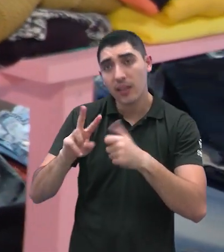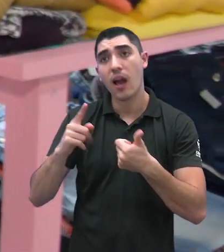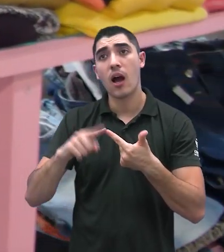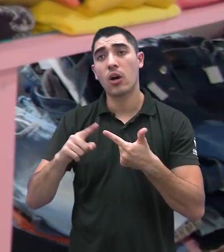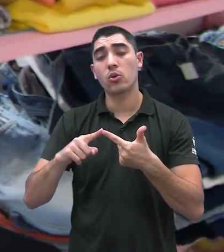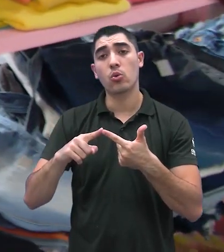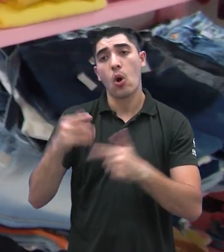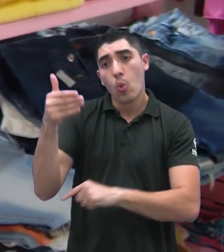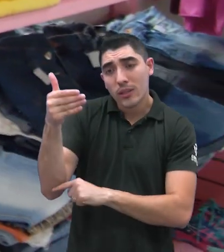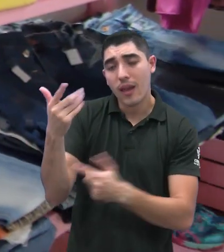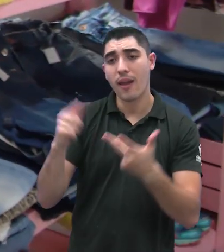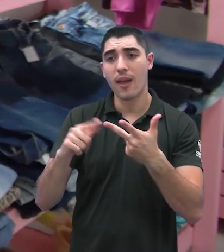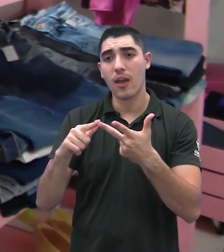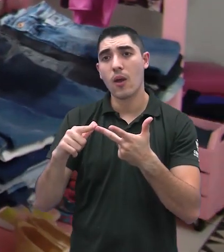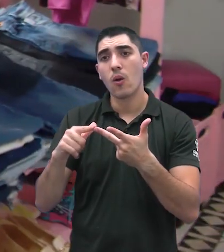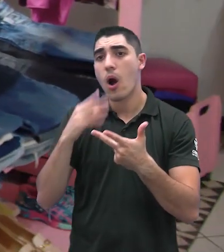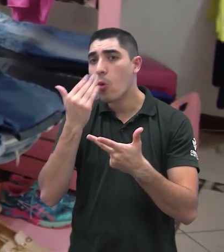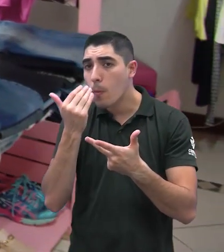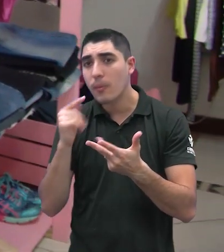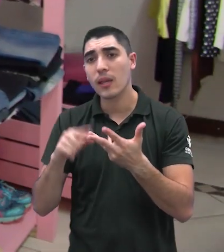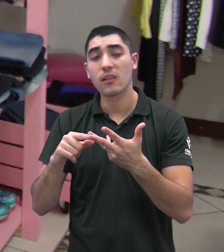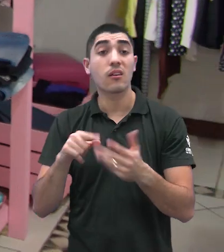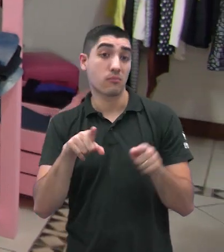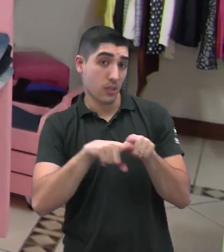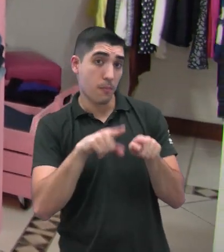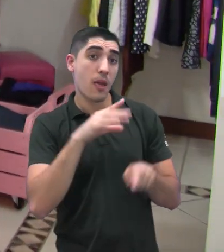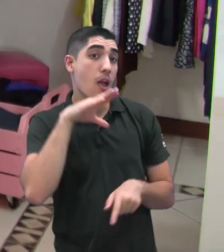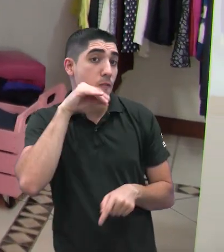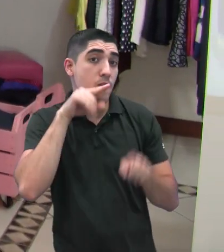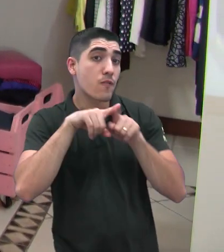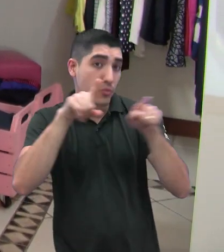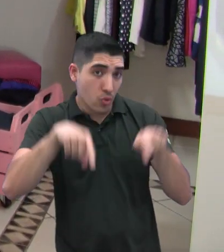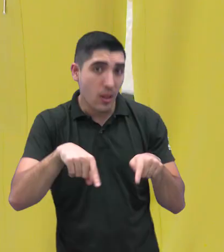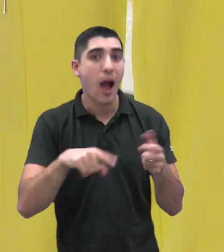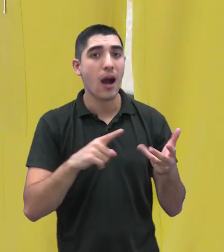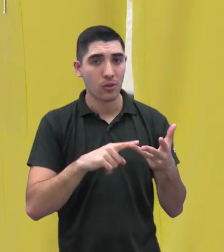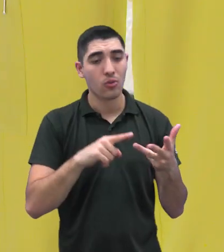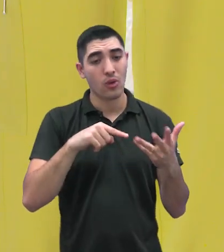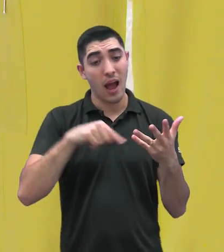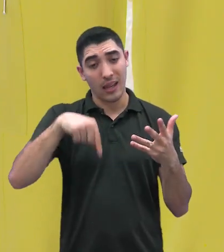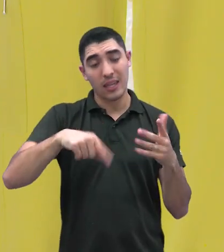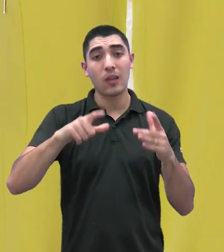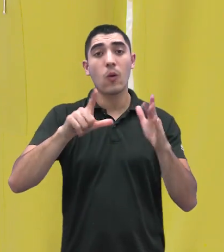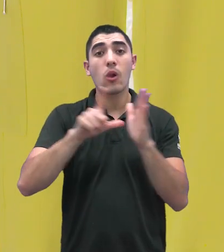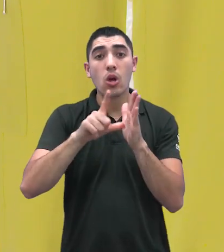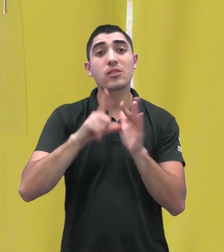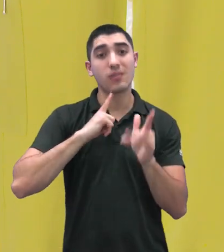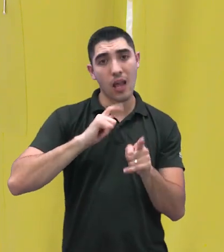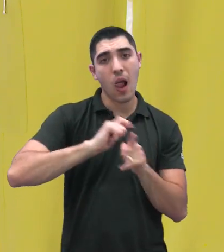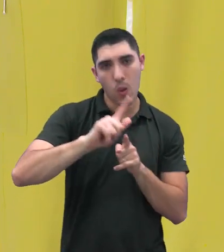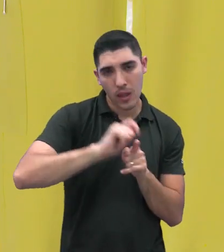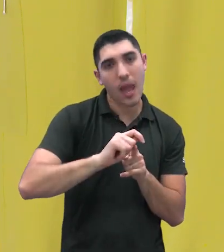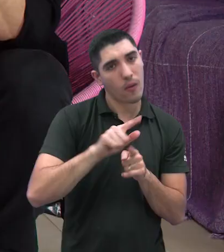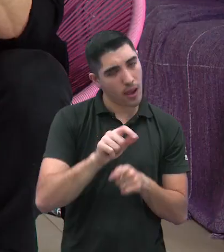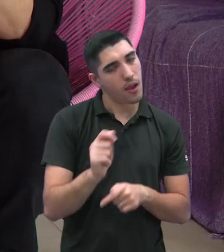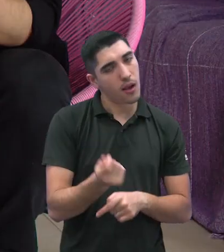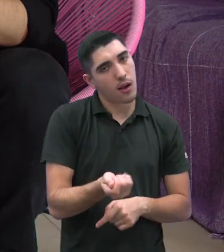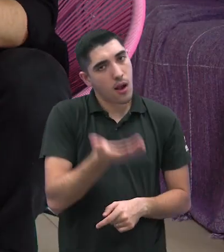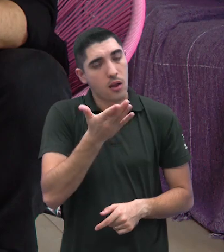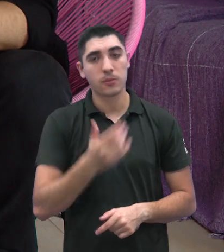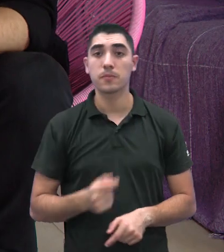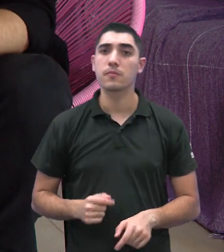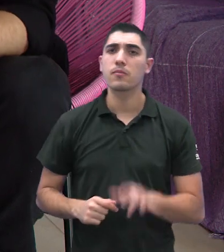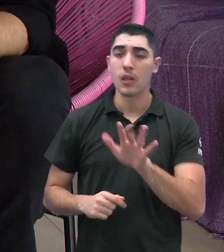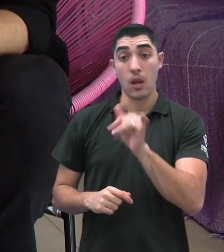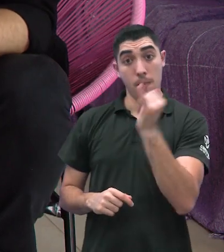com alimentação. Com funcionários para o Bazar, com o aluguel do Bazar. Então, também a gente tem um custo para estar aqui, né? Mas é importante